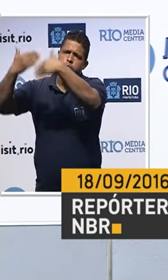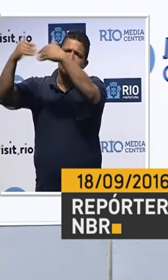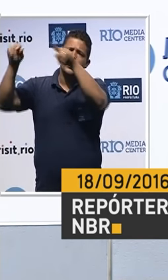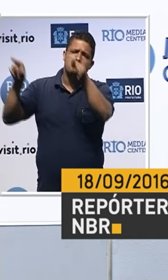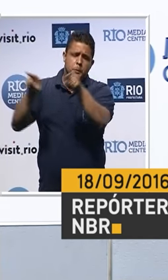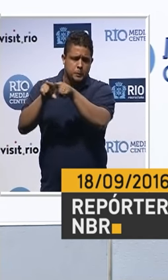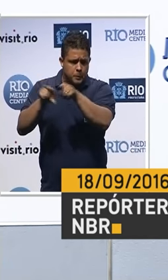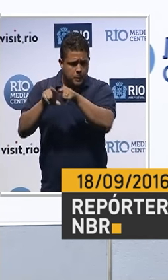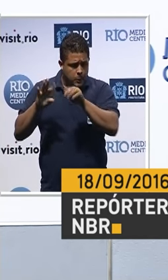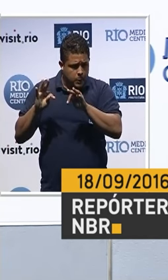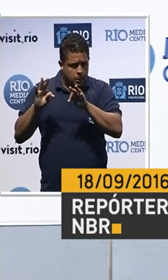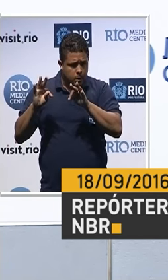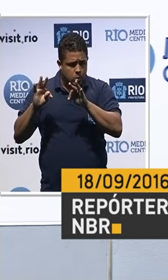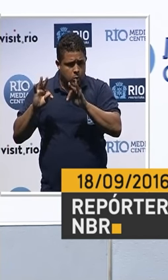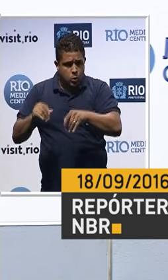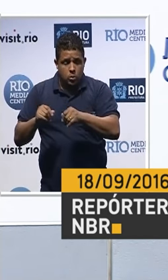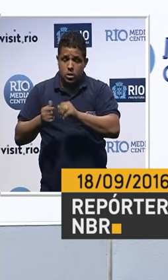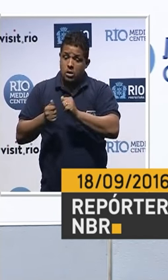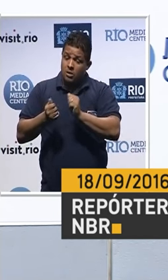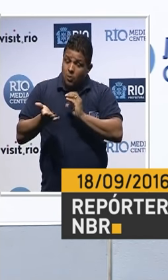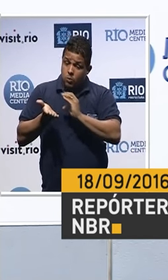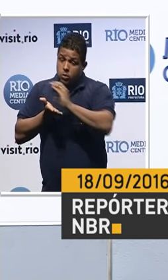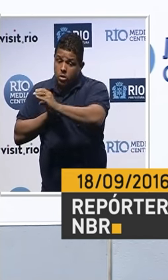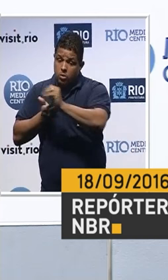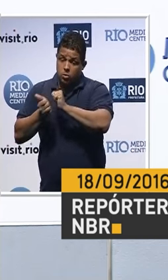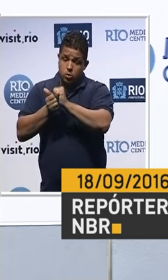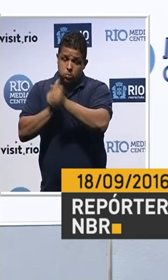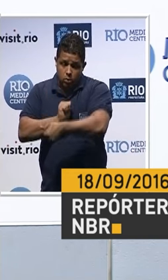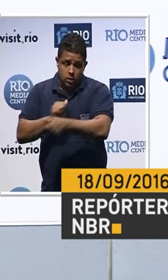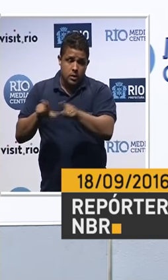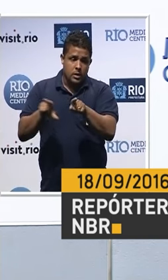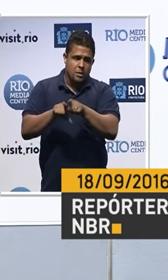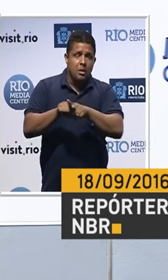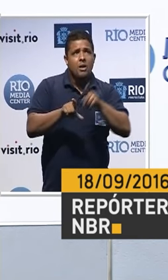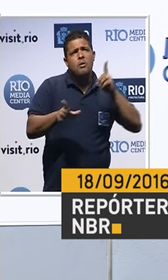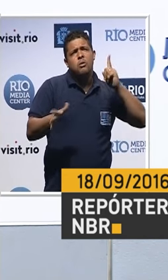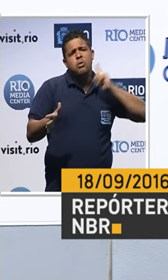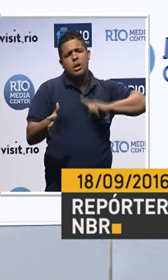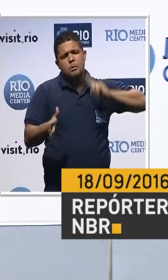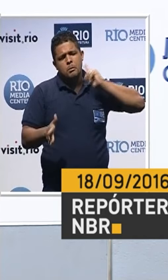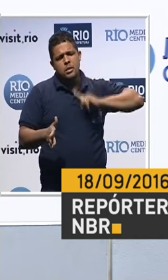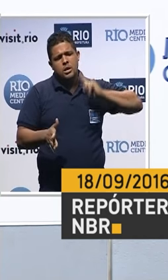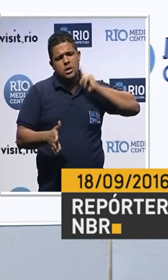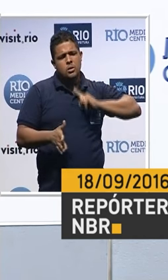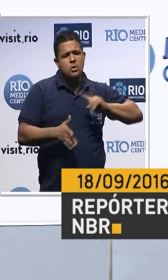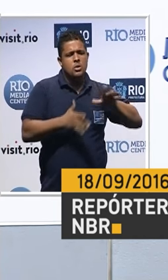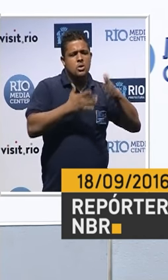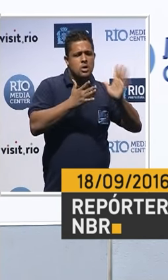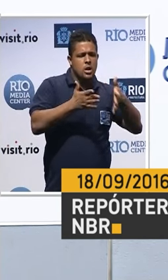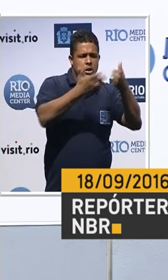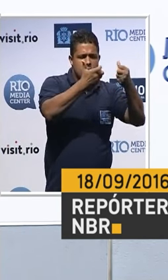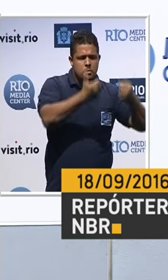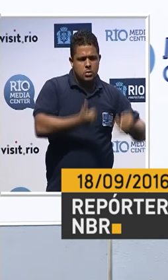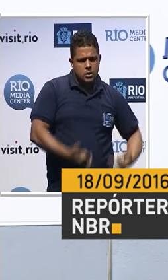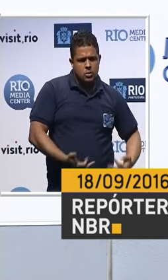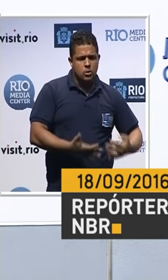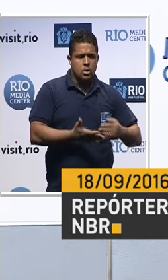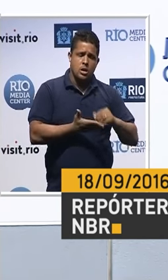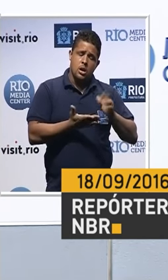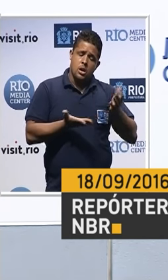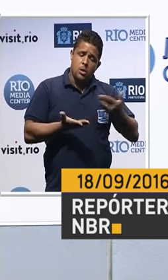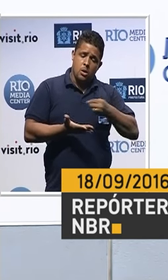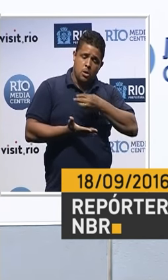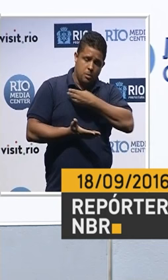orçamento do esporte. Com relação ao Flamengo, ele manifestou oficialmente ao